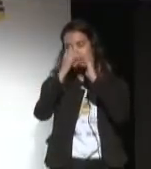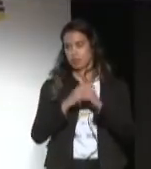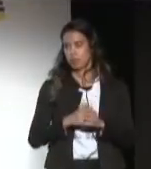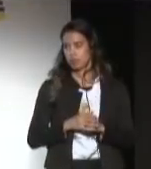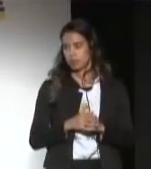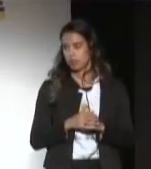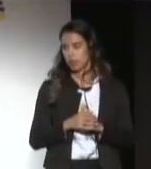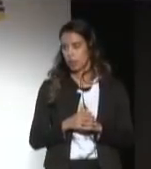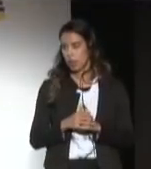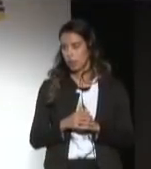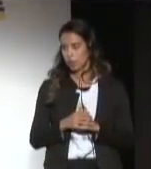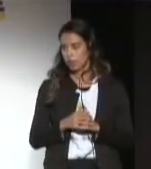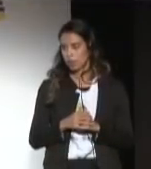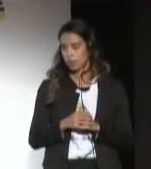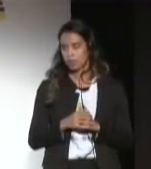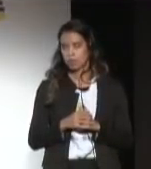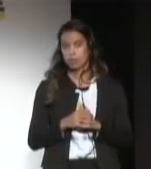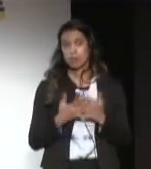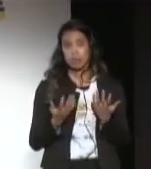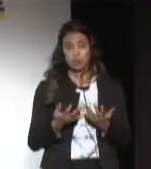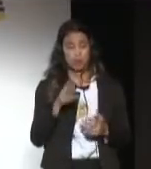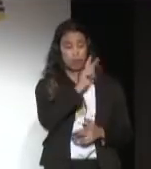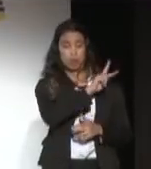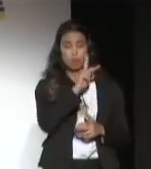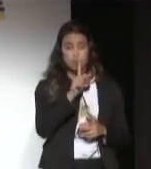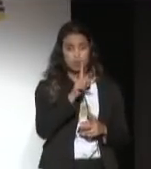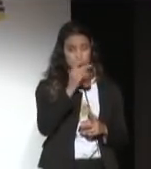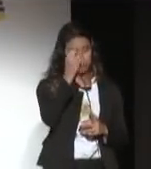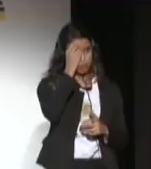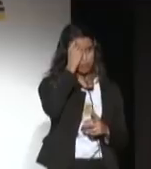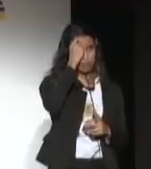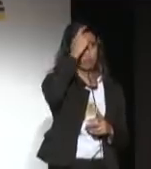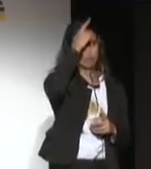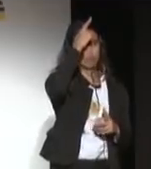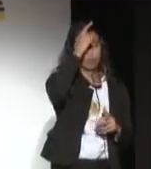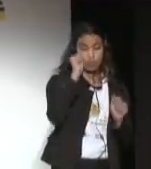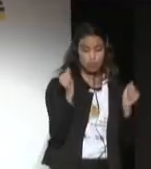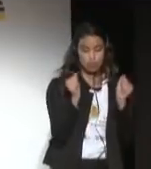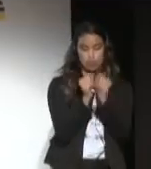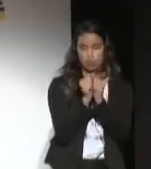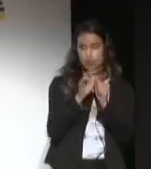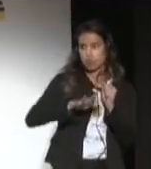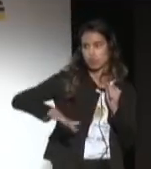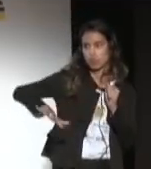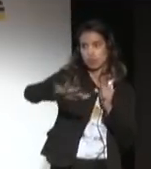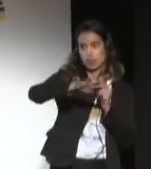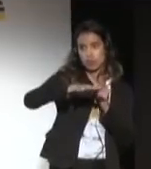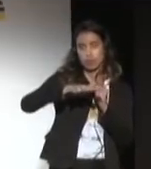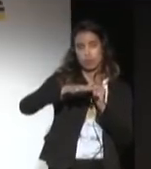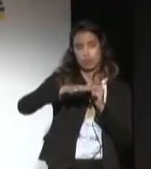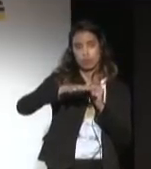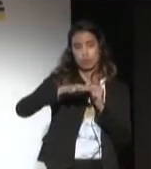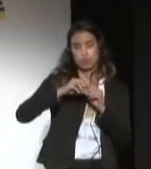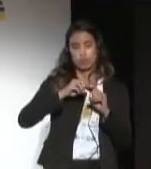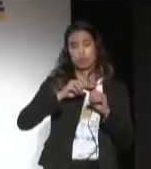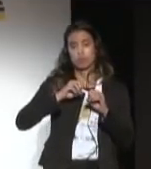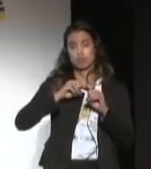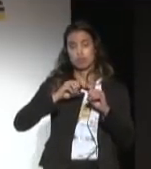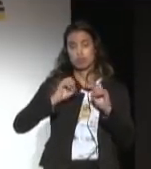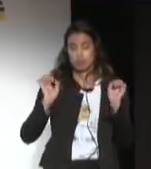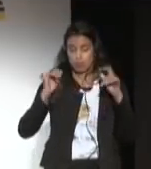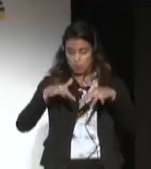Conforme os alunos e os professores expandem o conhecimento juntos, a sociedade também cresce, a economia cresce,